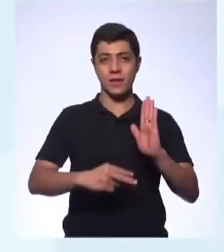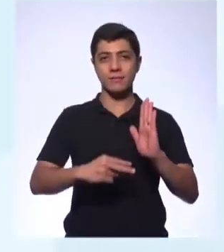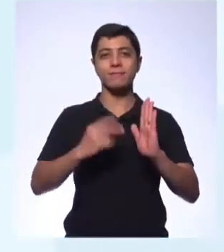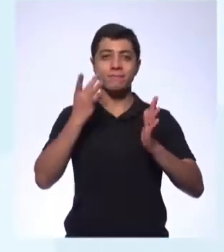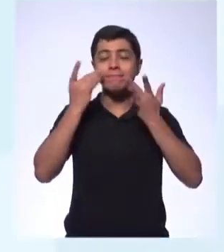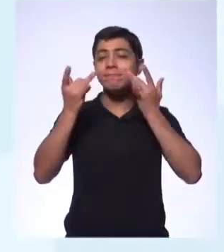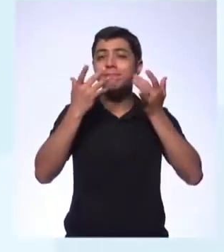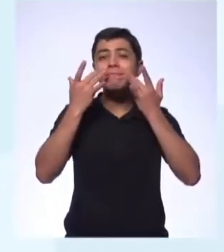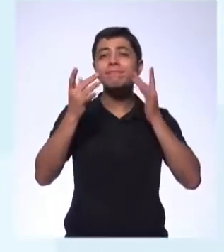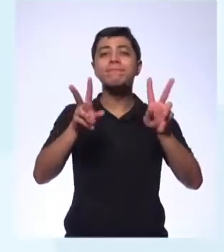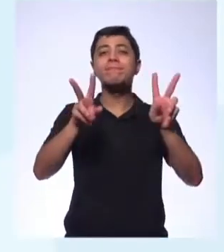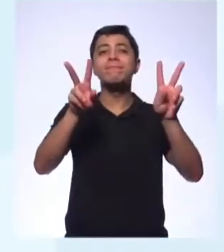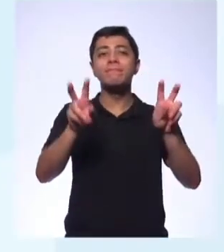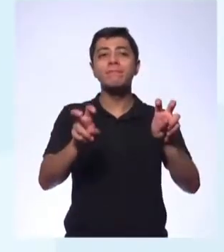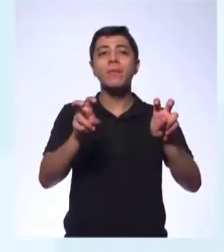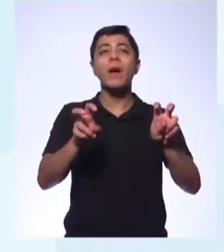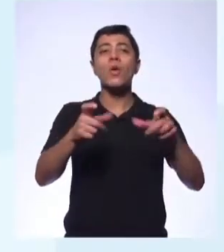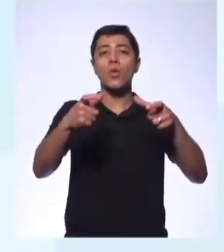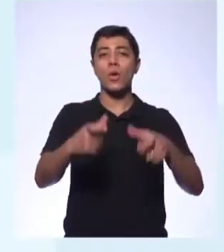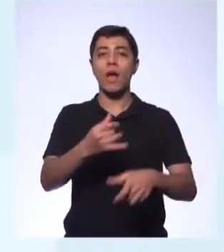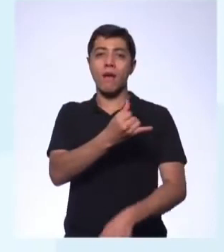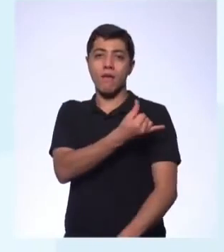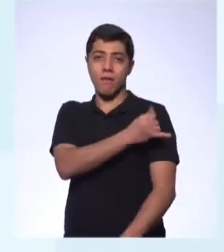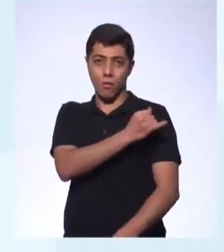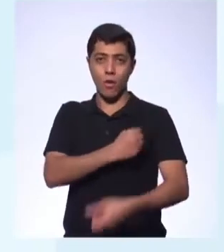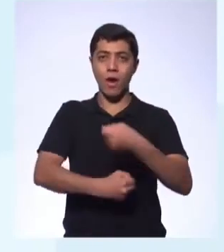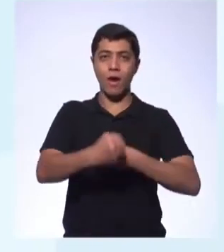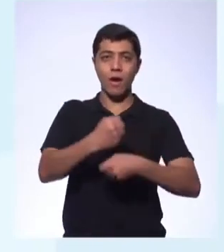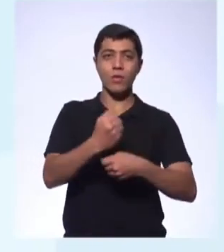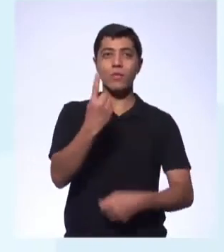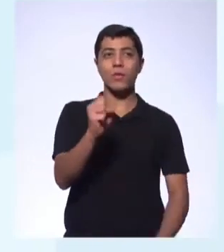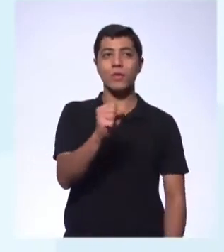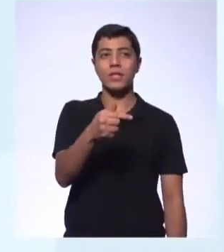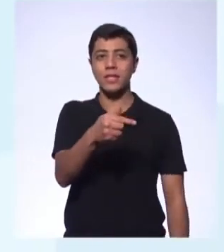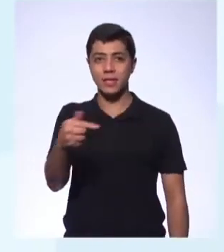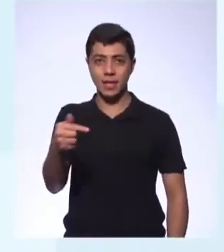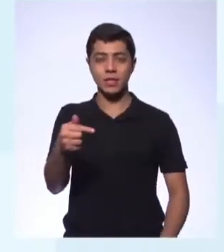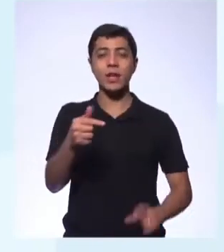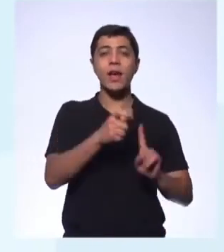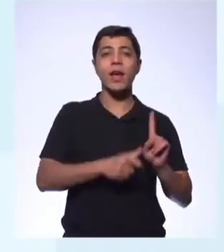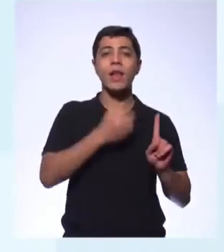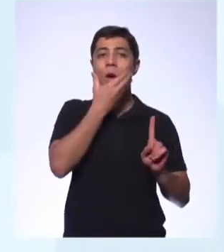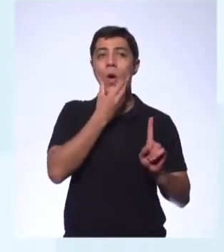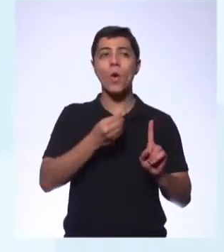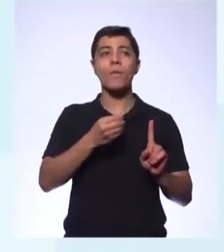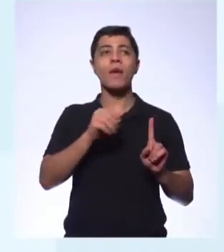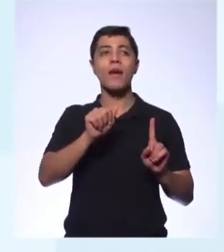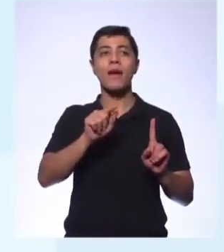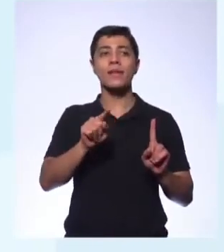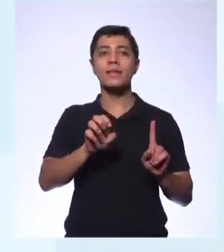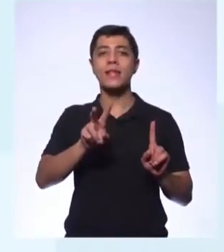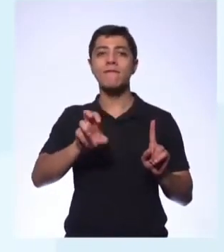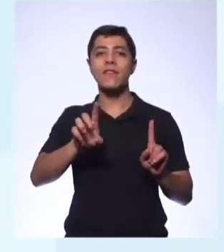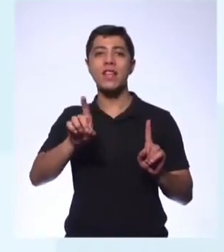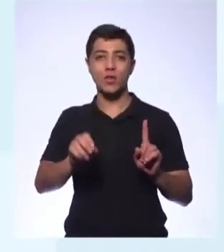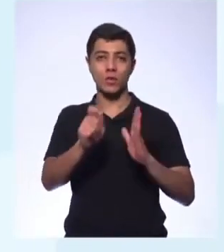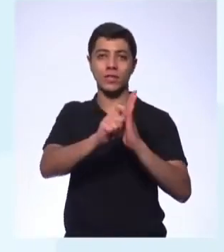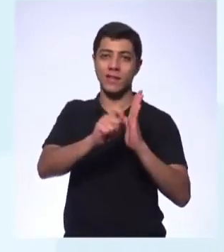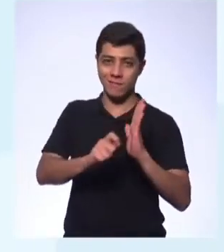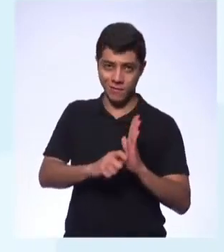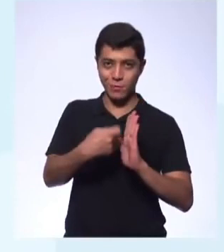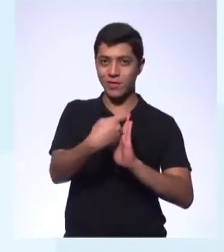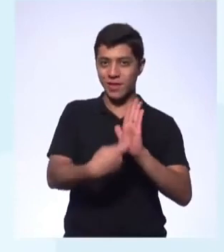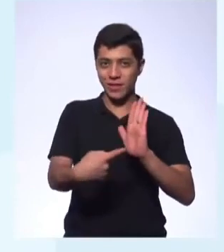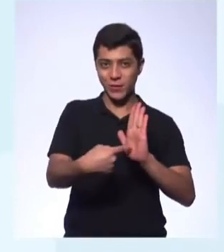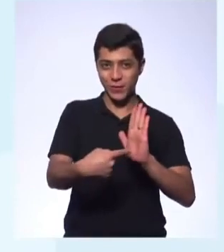de Janeiro em 1877, de Arthur Azevedo, relacionando as questões da atualidade, ou seja,